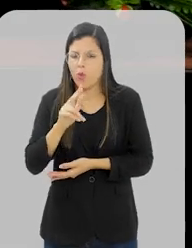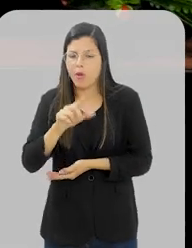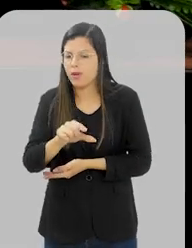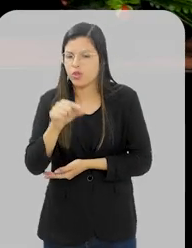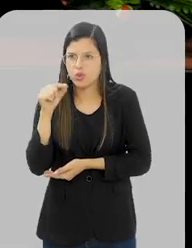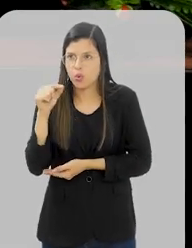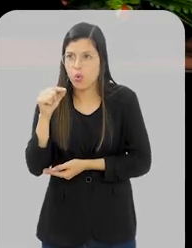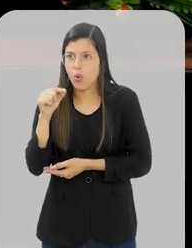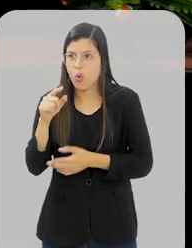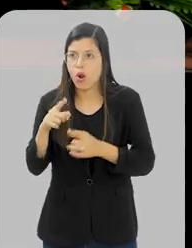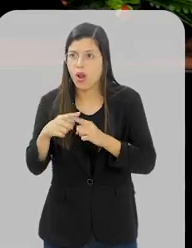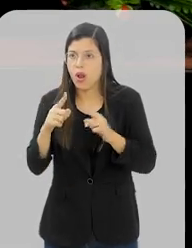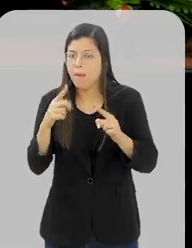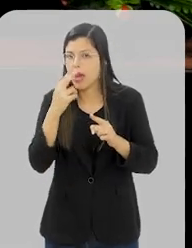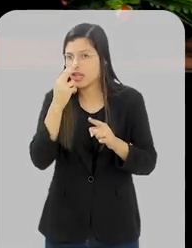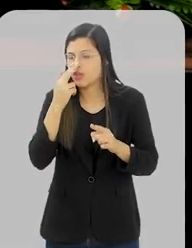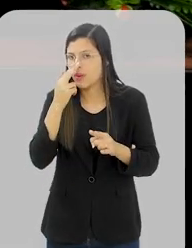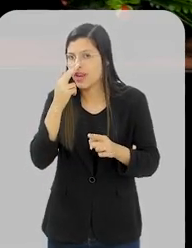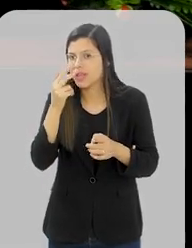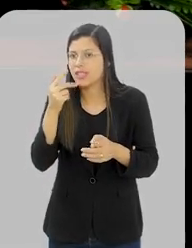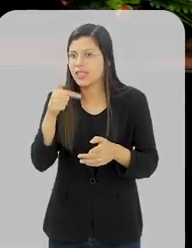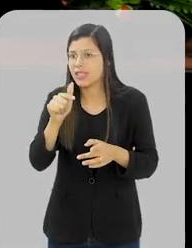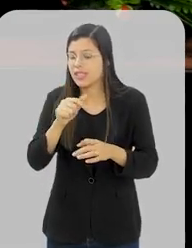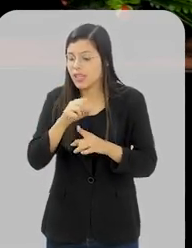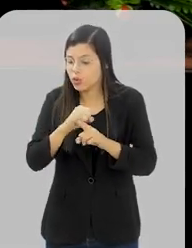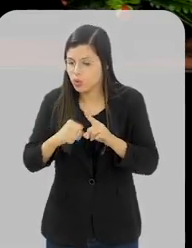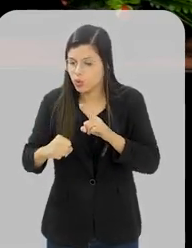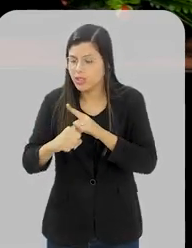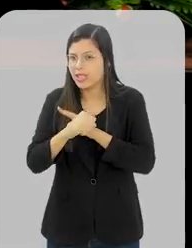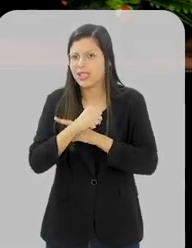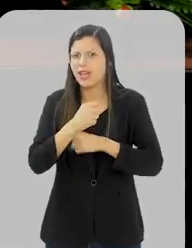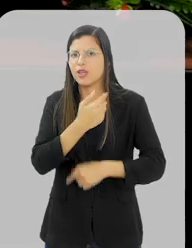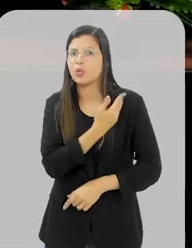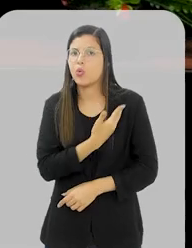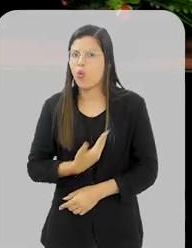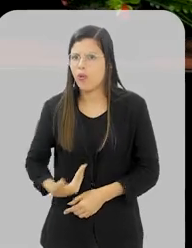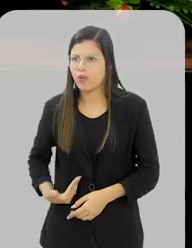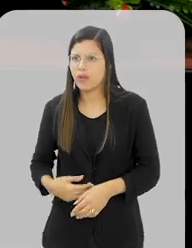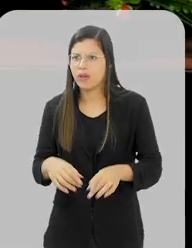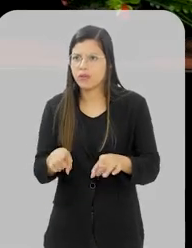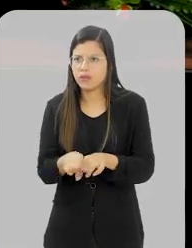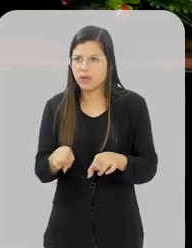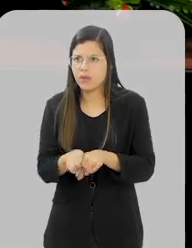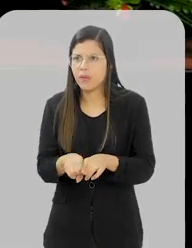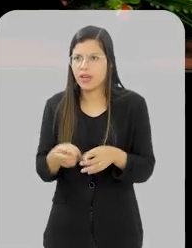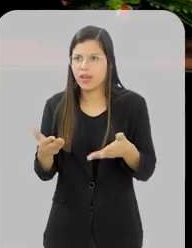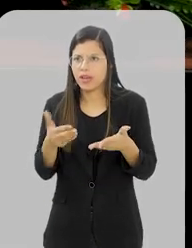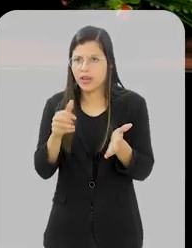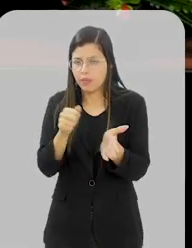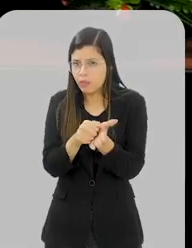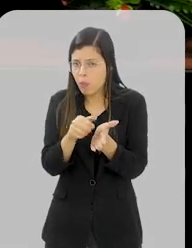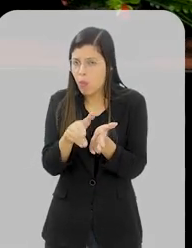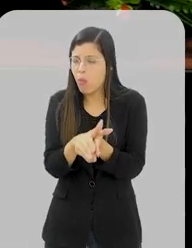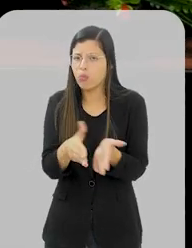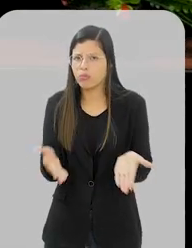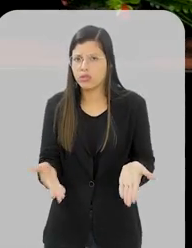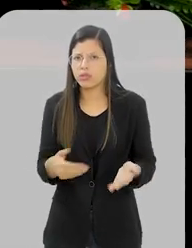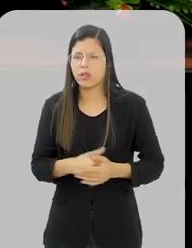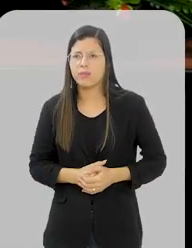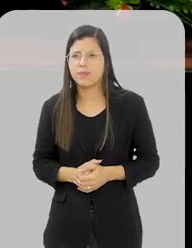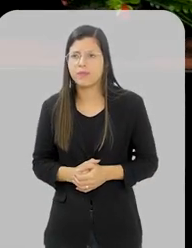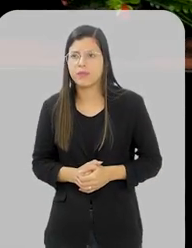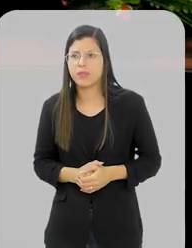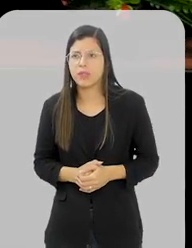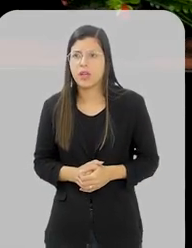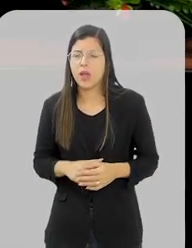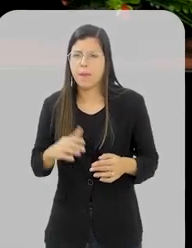mas por uma imposição da própria sociedade e às vezes do próprio governo que quer por multa Uhum